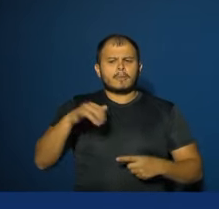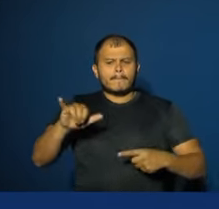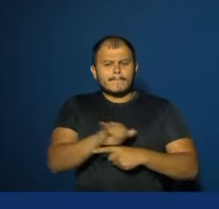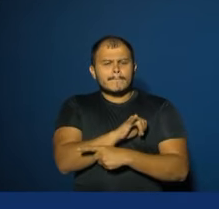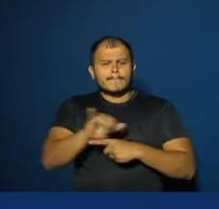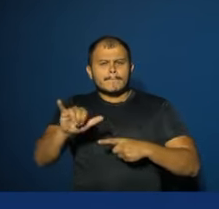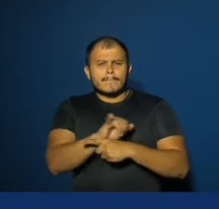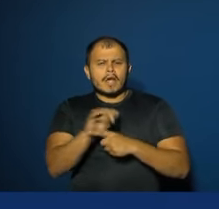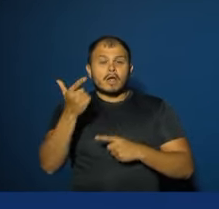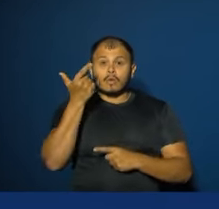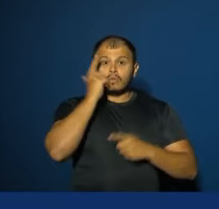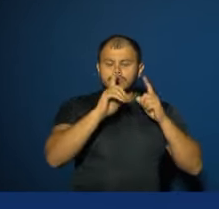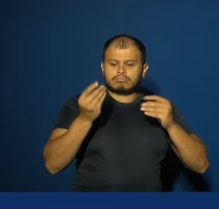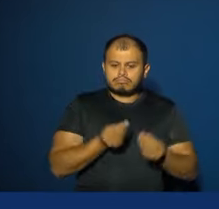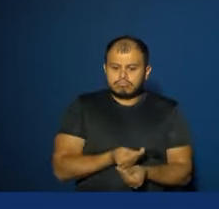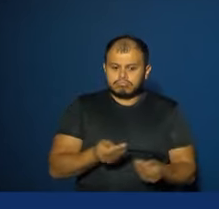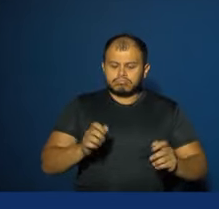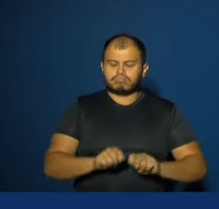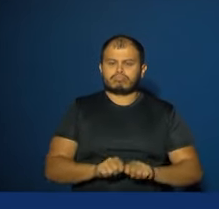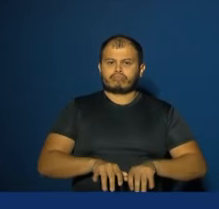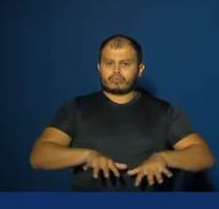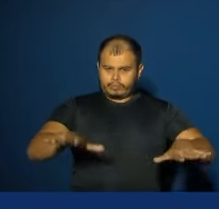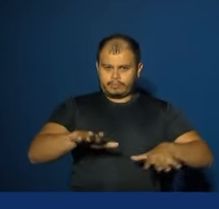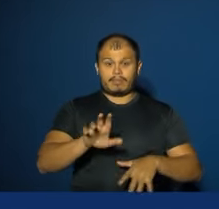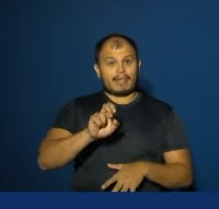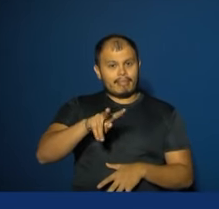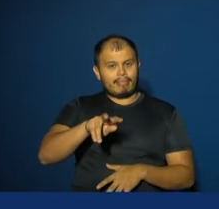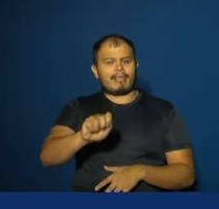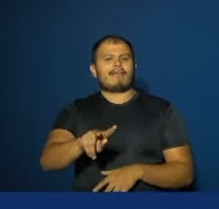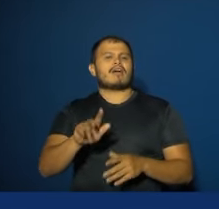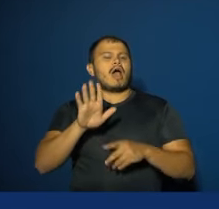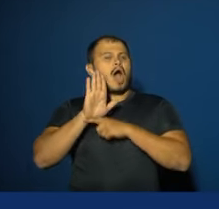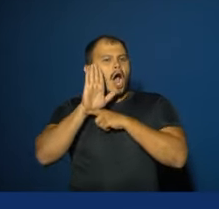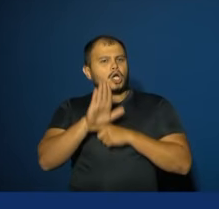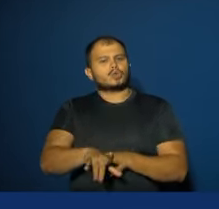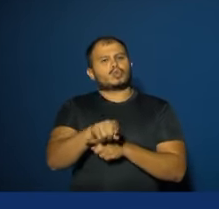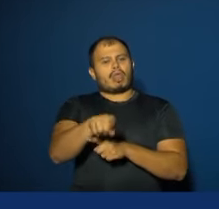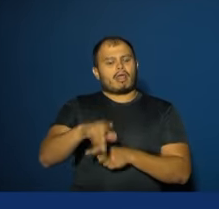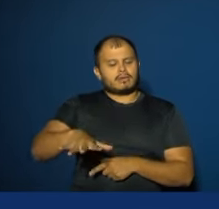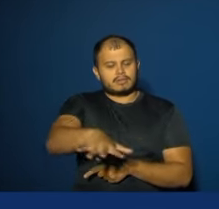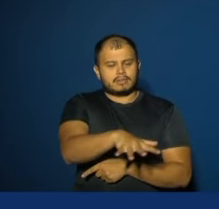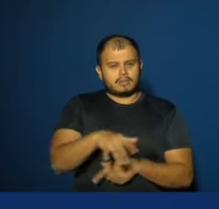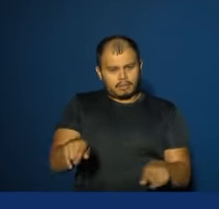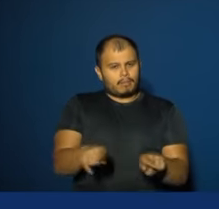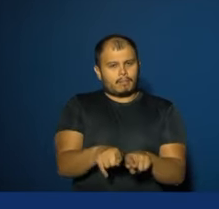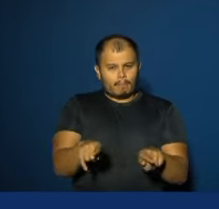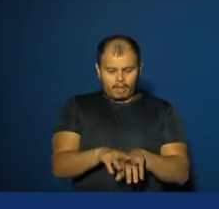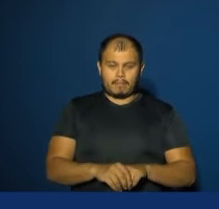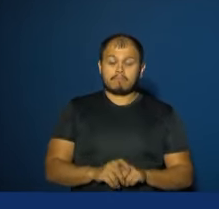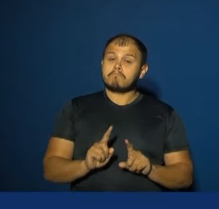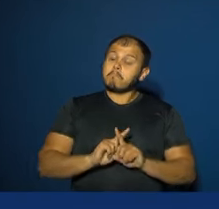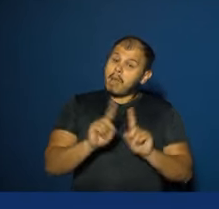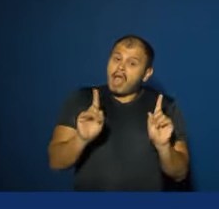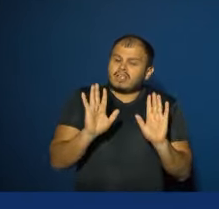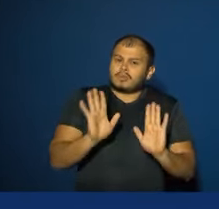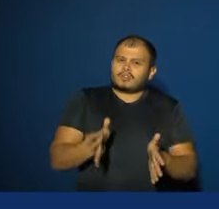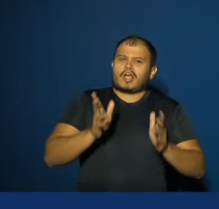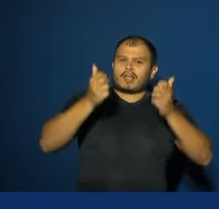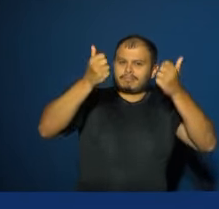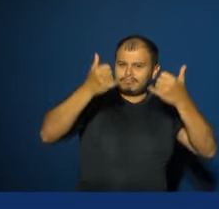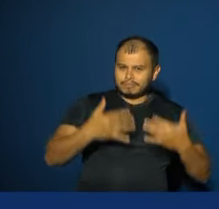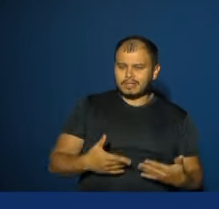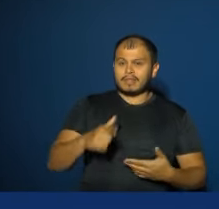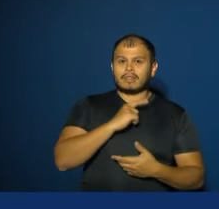prover resiliência ao sistema, e aí a Eneva contribui fortemente para o setor, mas estamos olhando, como eu falei, para